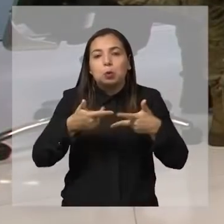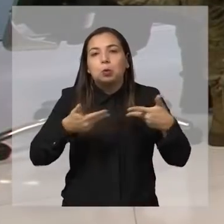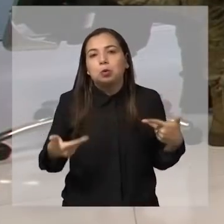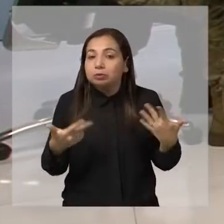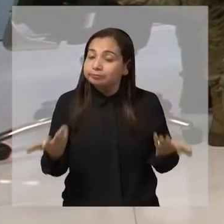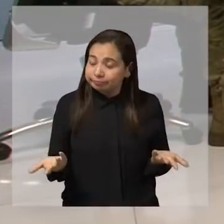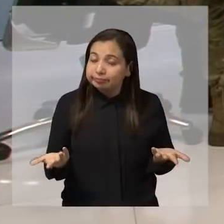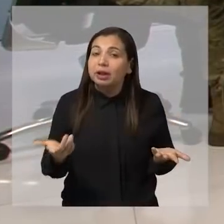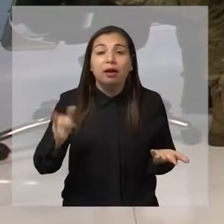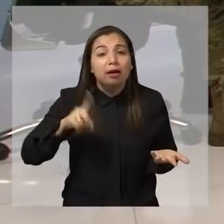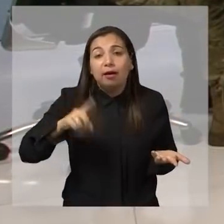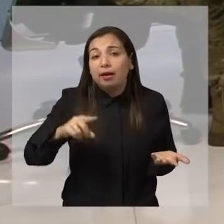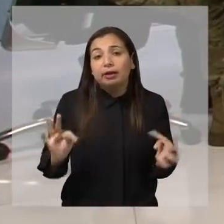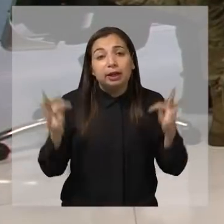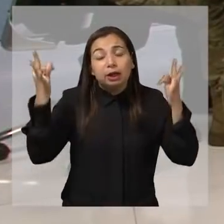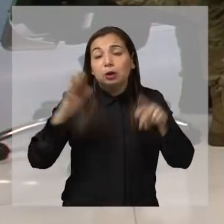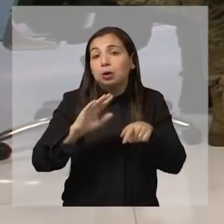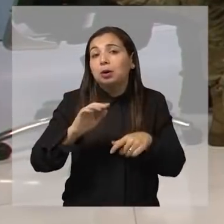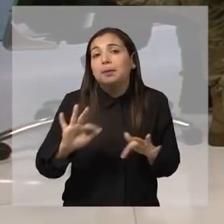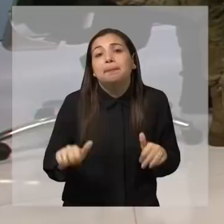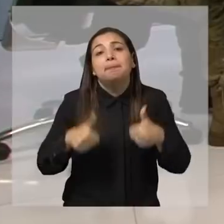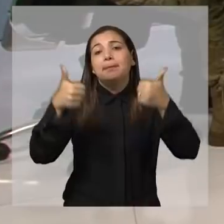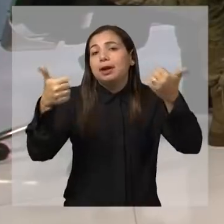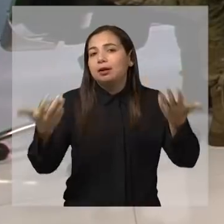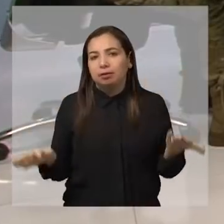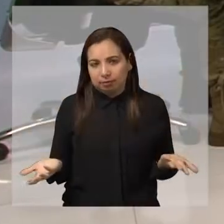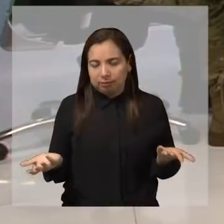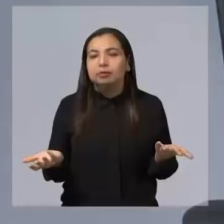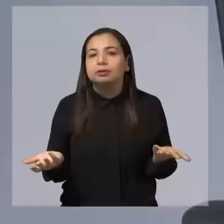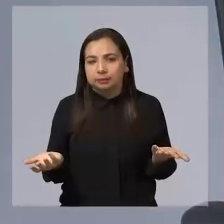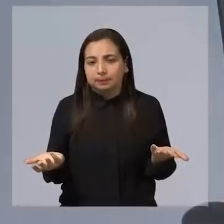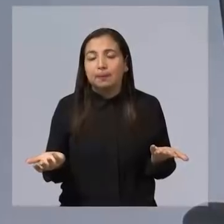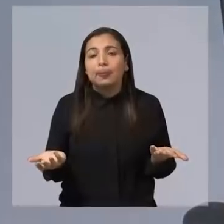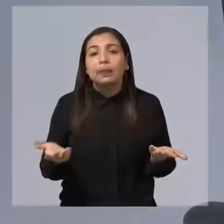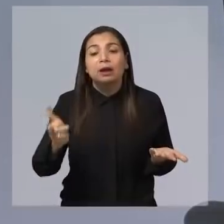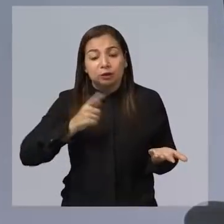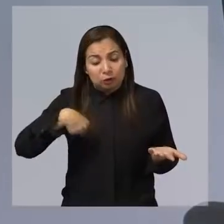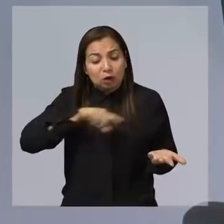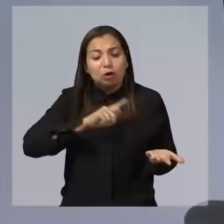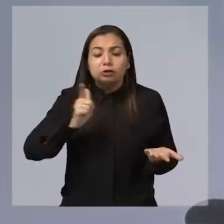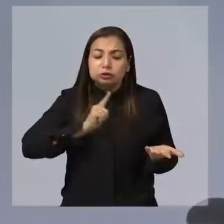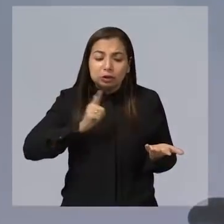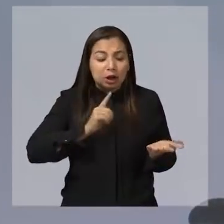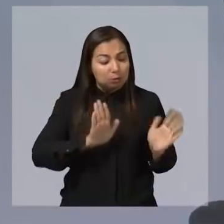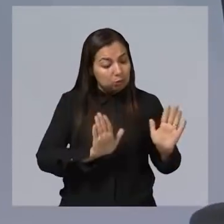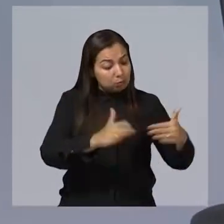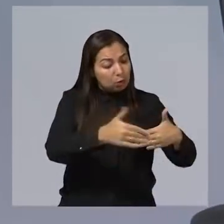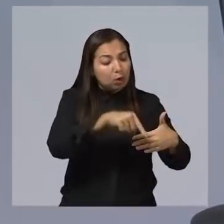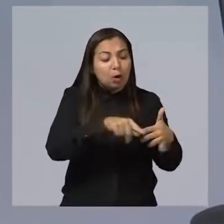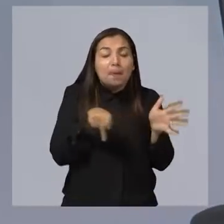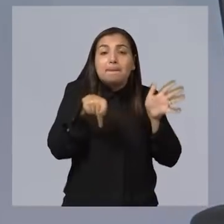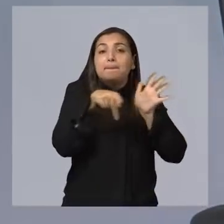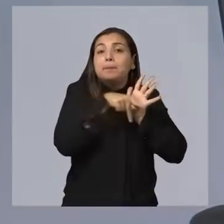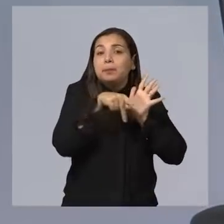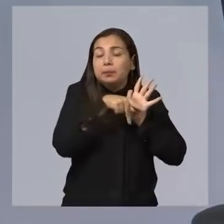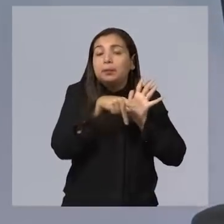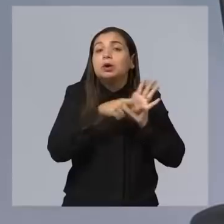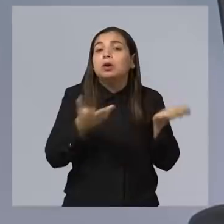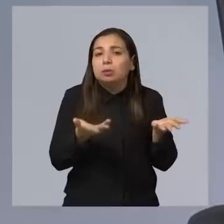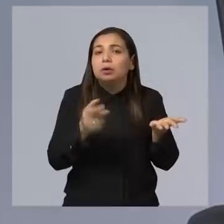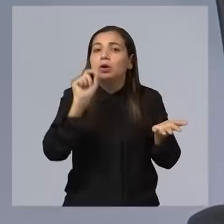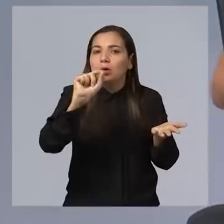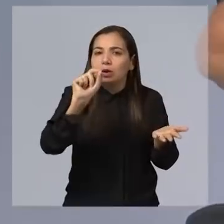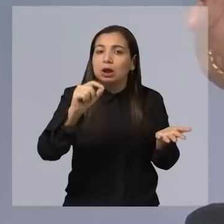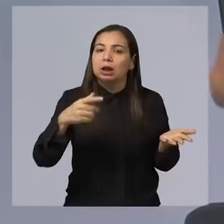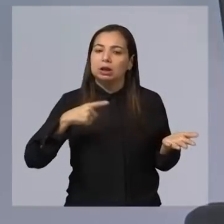Norte, não deixo a criança entrar mais dentro do pátio para sentir. A gente tem um espaço específico, né, que eu coloco a criança